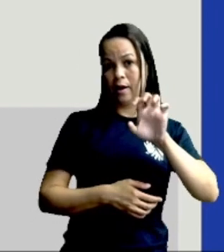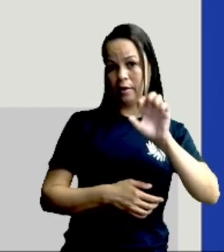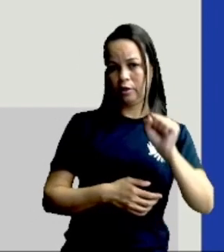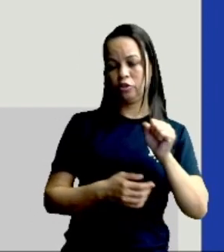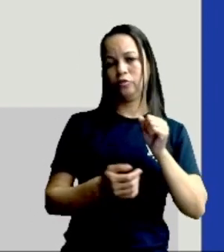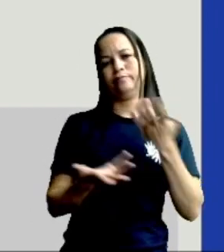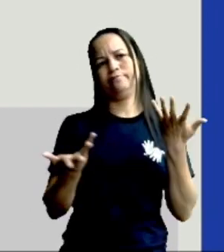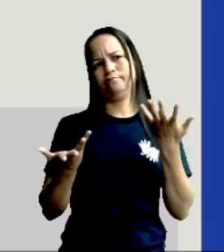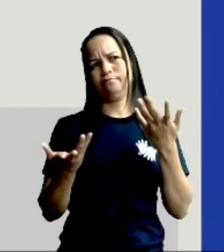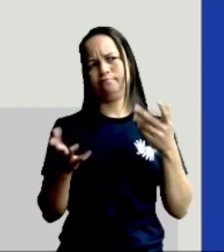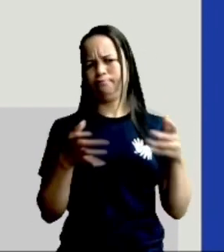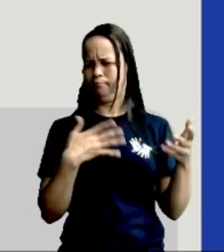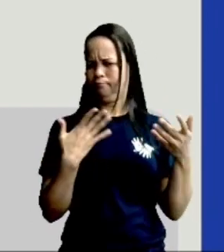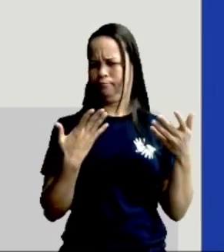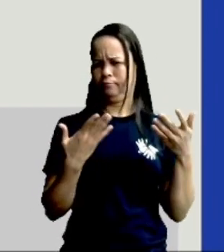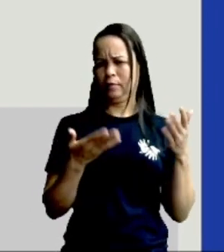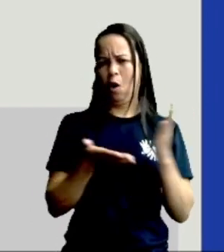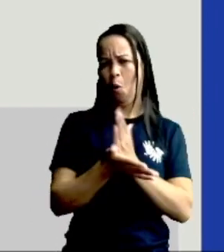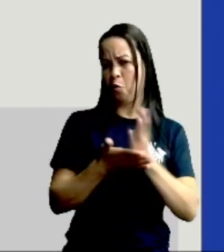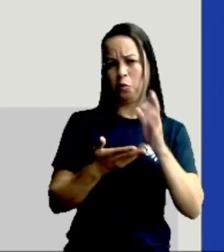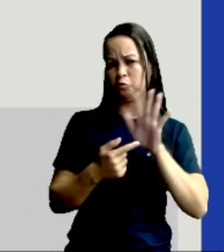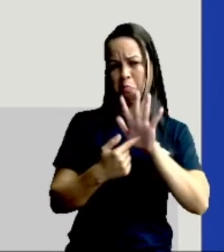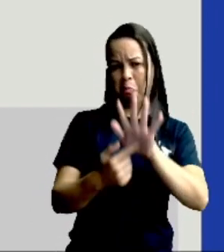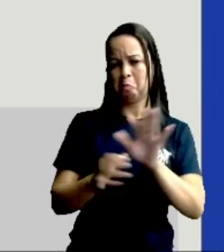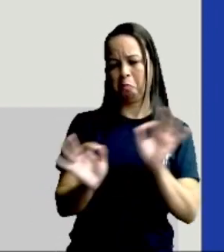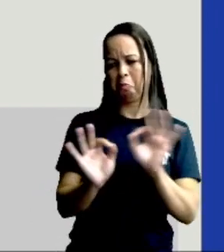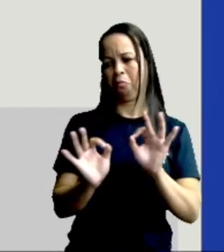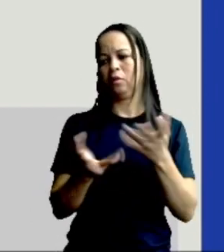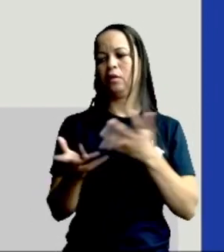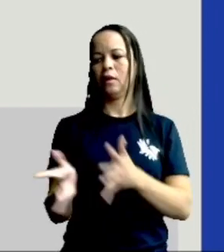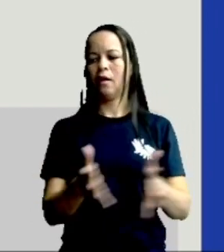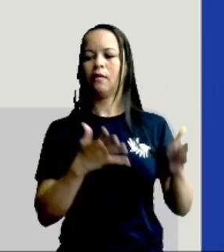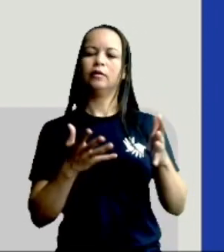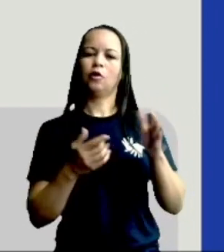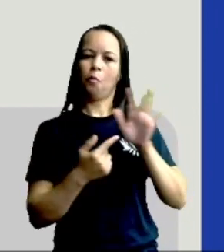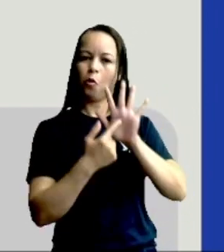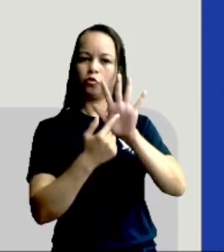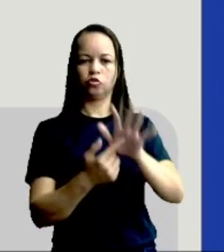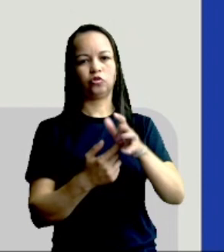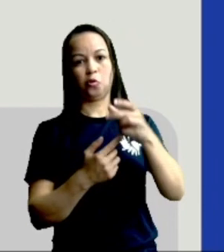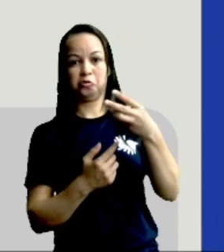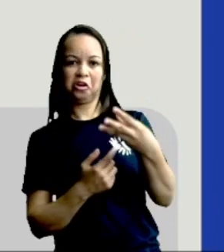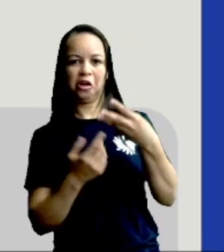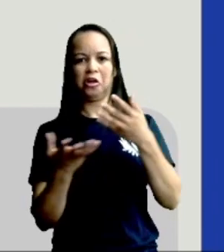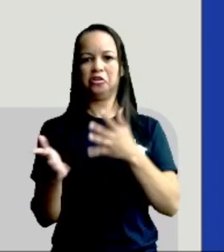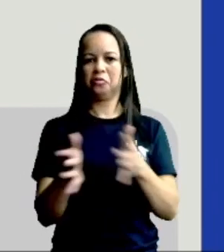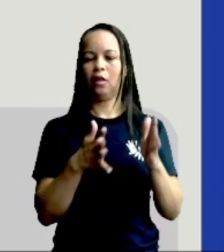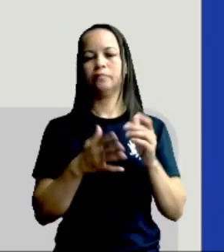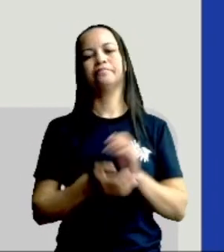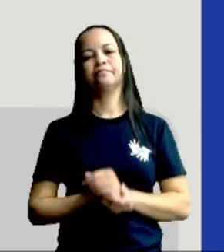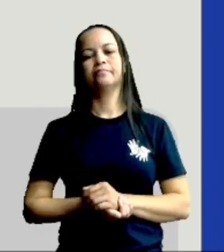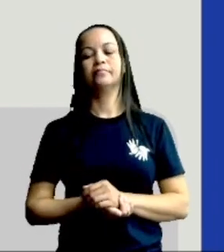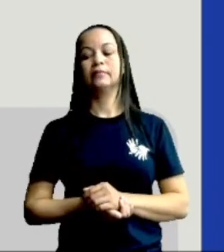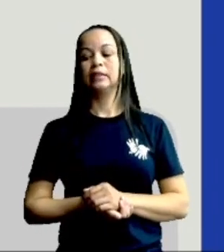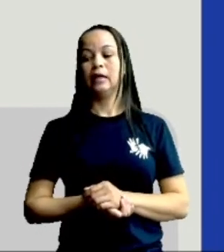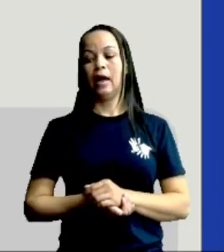pula alguns, professora. Não apareceu 1, não apareceu 3, isso aí. Então, nessa sequência, eu tenho 5, 9, 13, 17. E